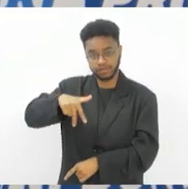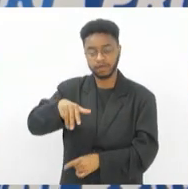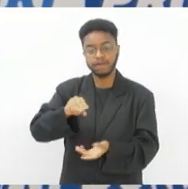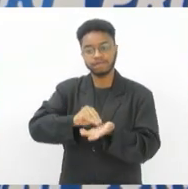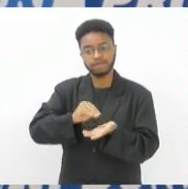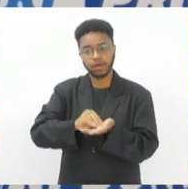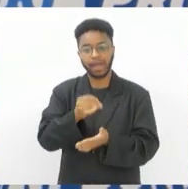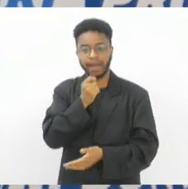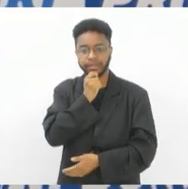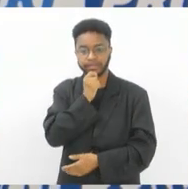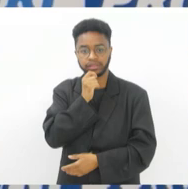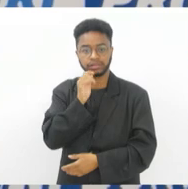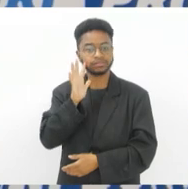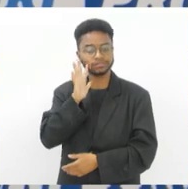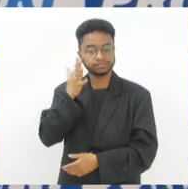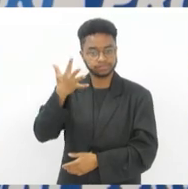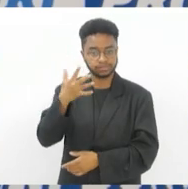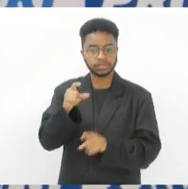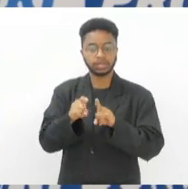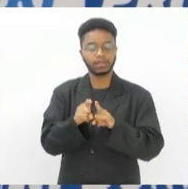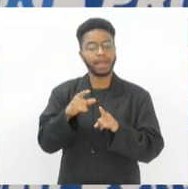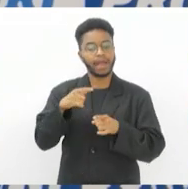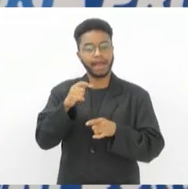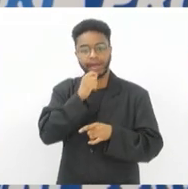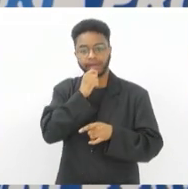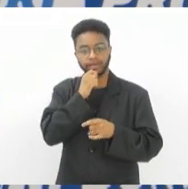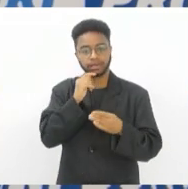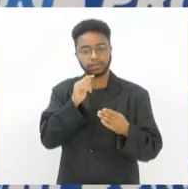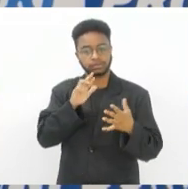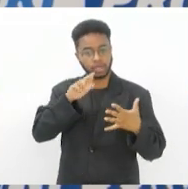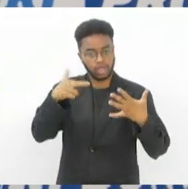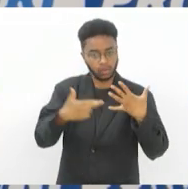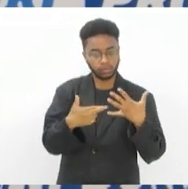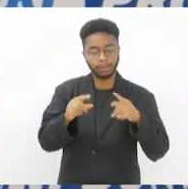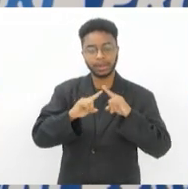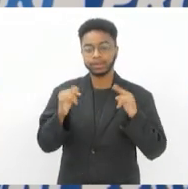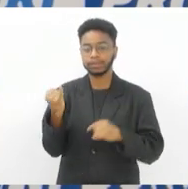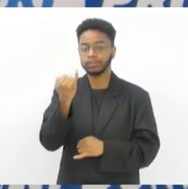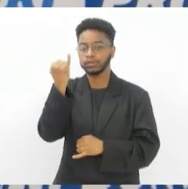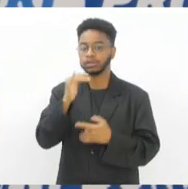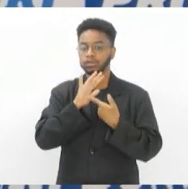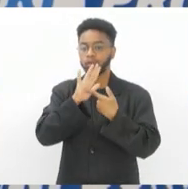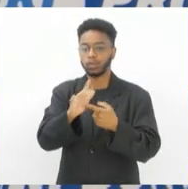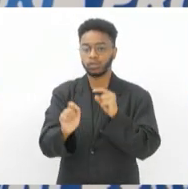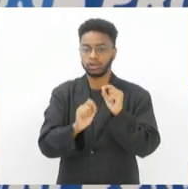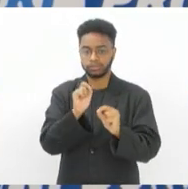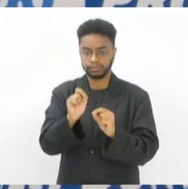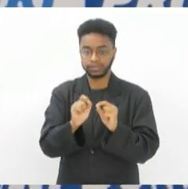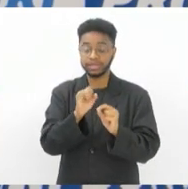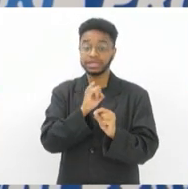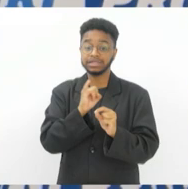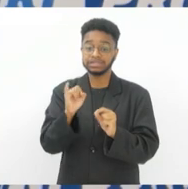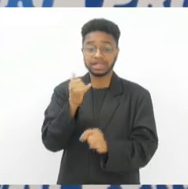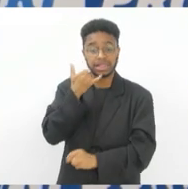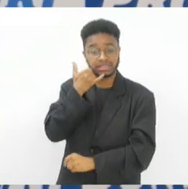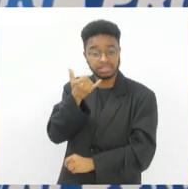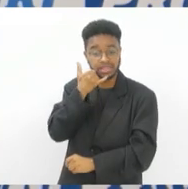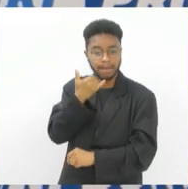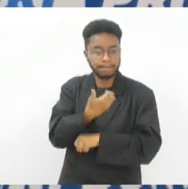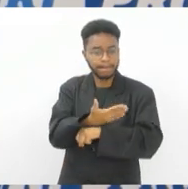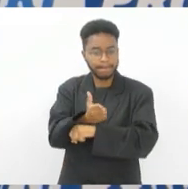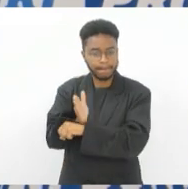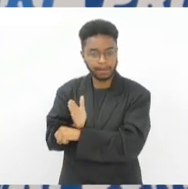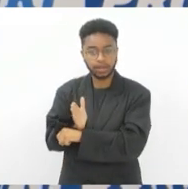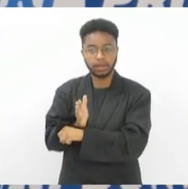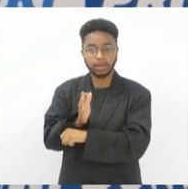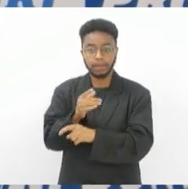pendentes de decisão e em fase de recurso. É importante deixar claro que a realização de ligações de telemarketing